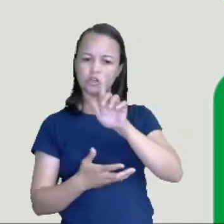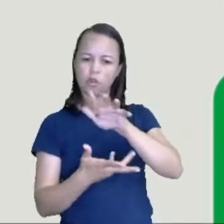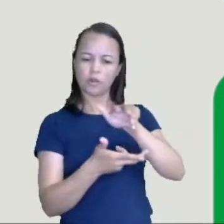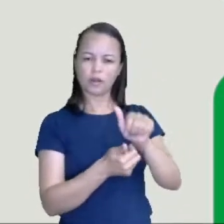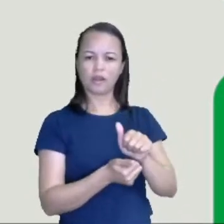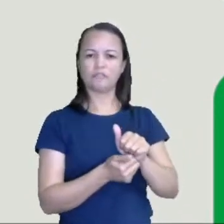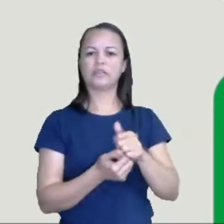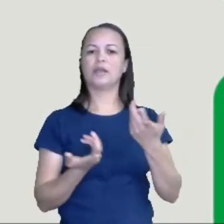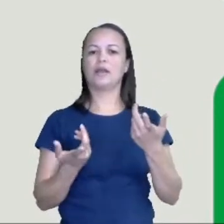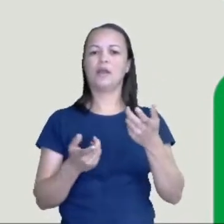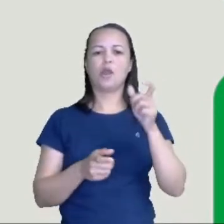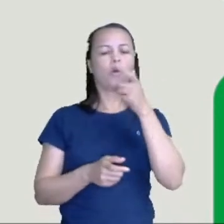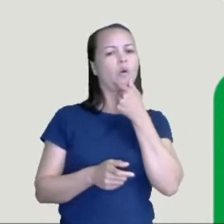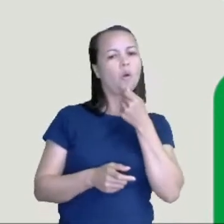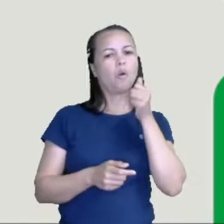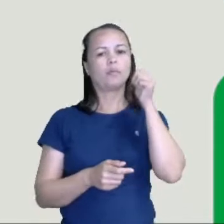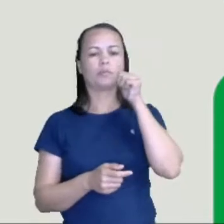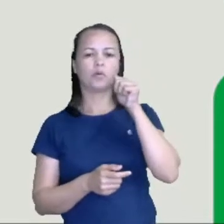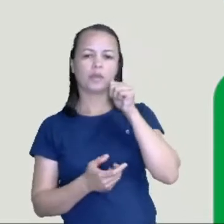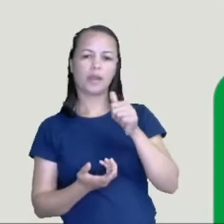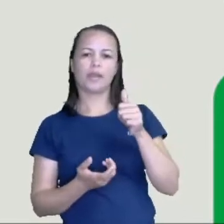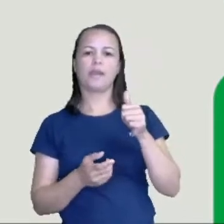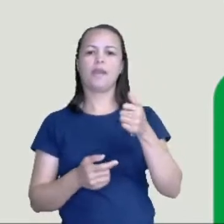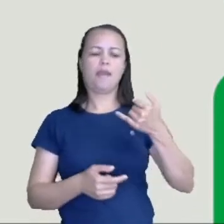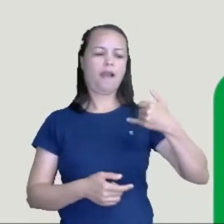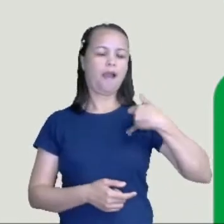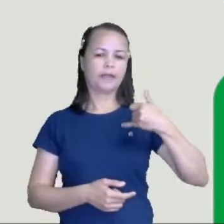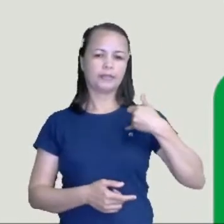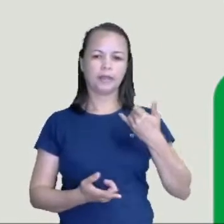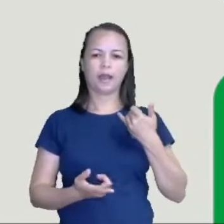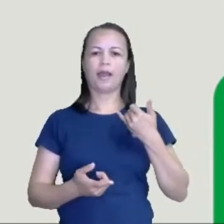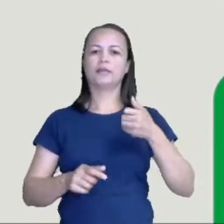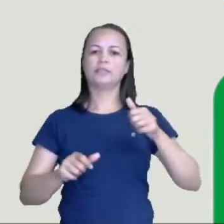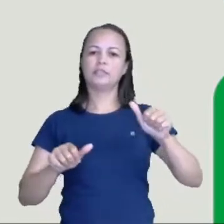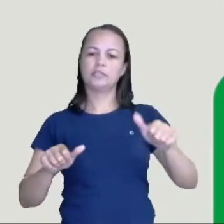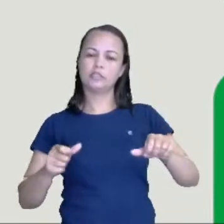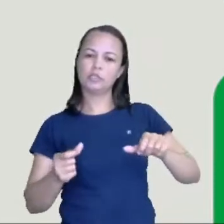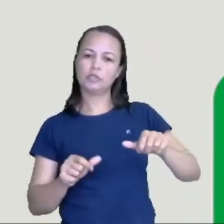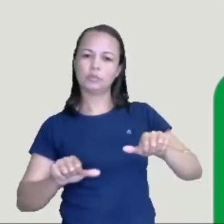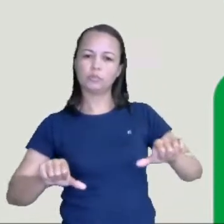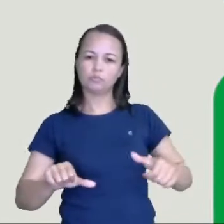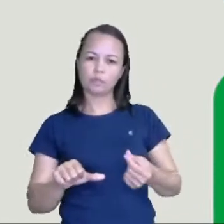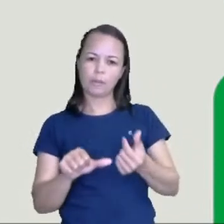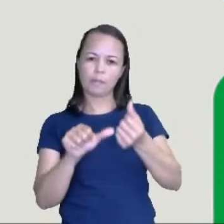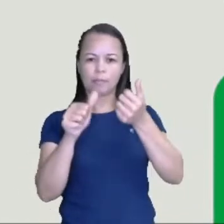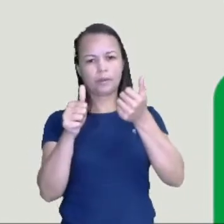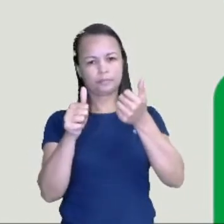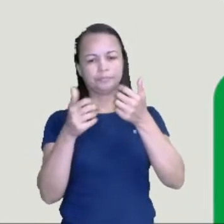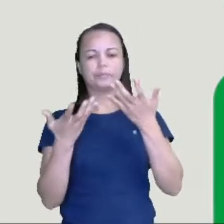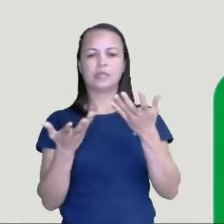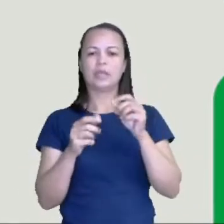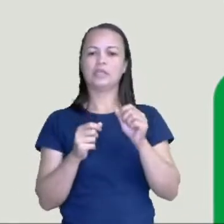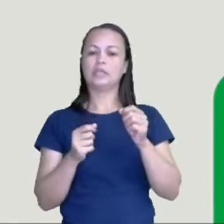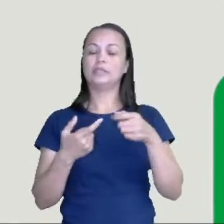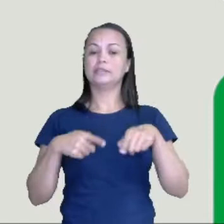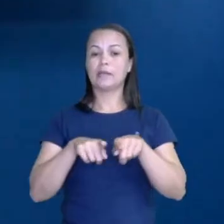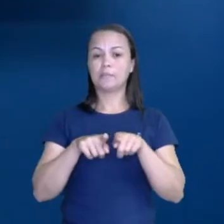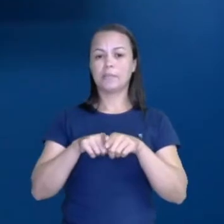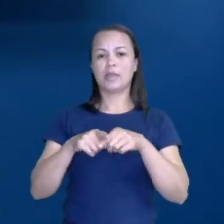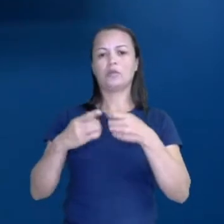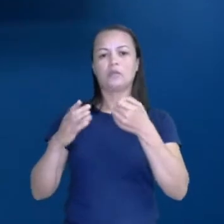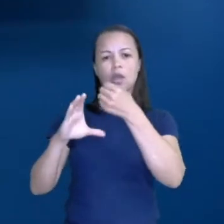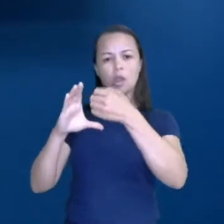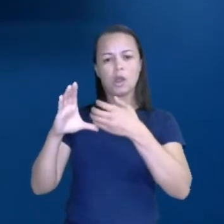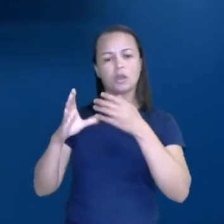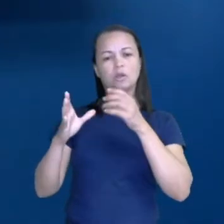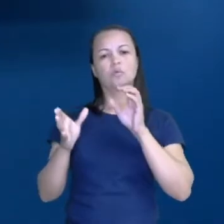o sexo, a idade, a classe social do falante e o grau de formalidade do contexto da comunicação. Mas o que quer